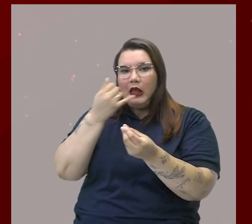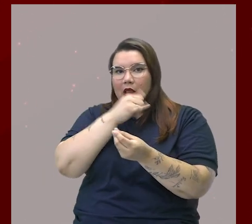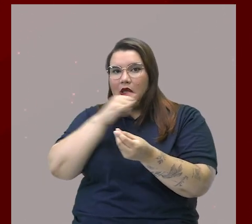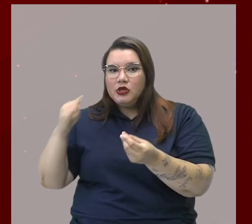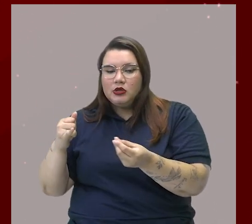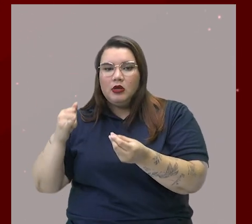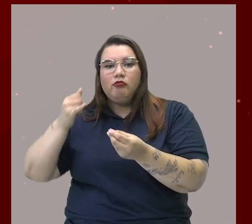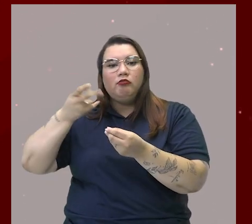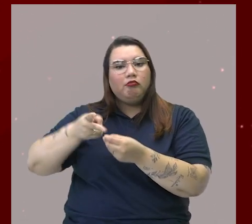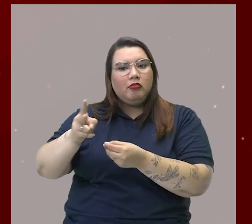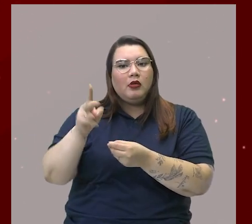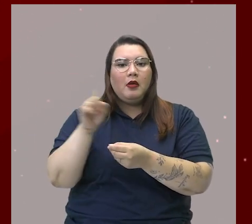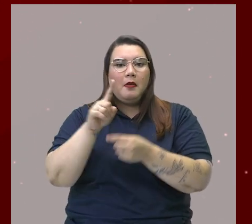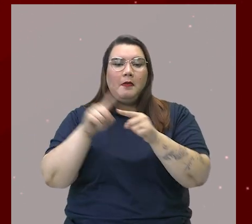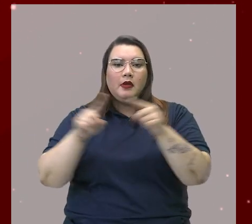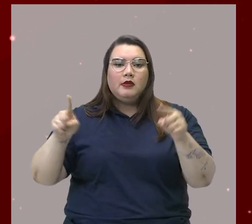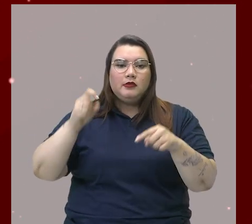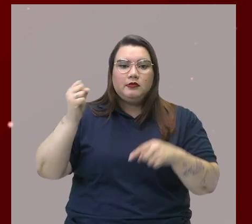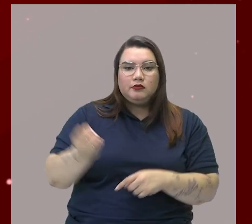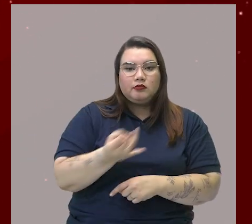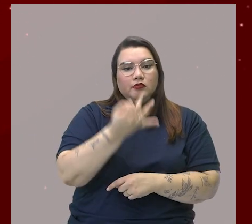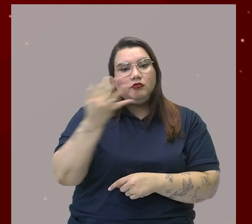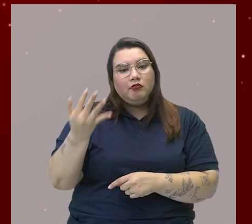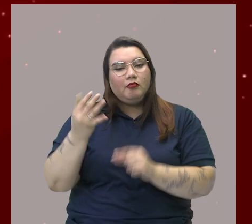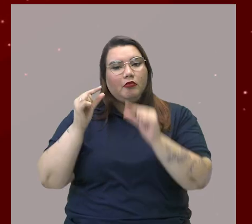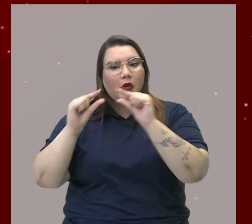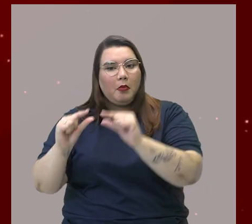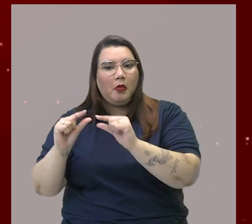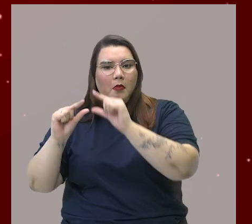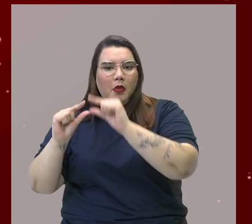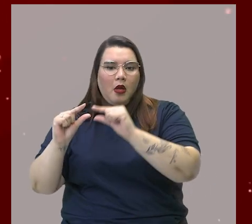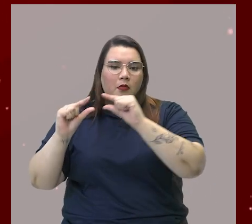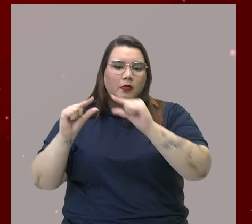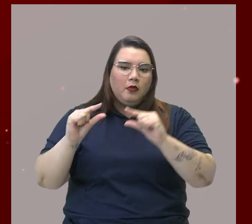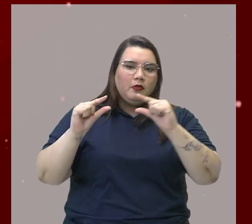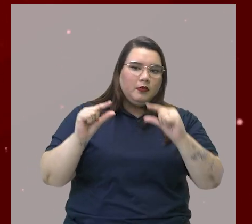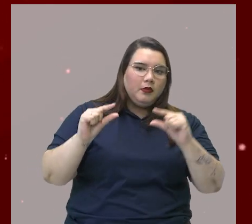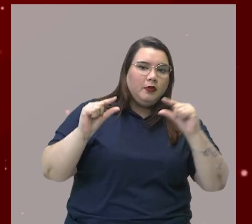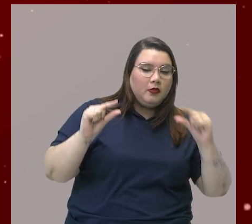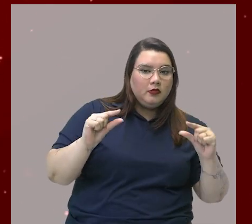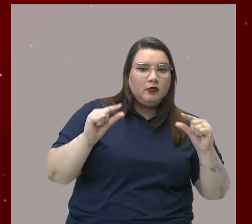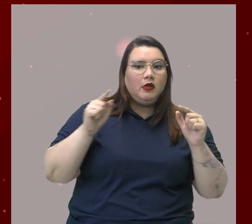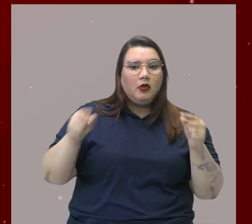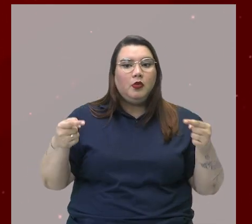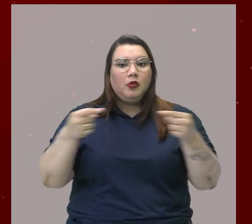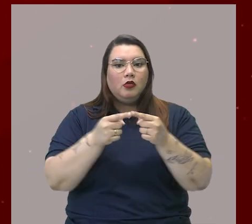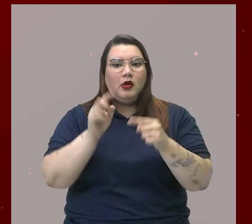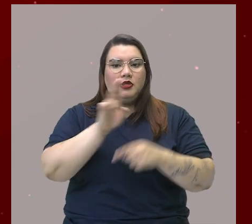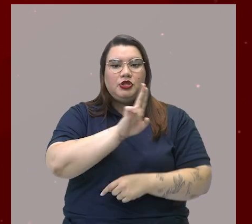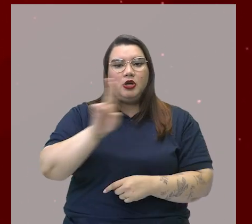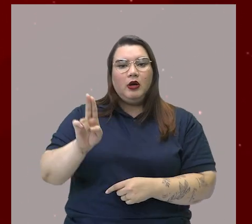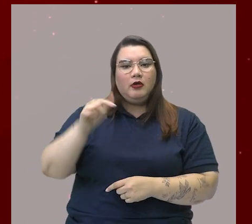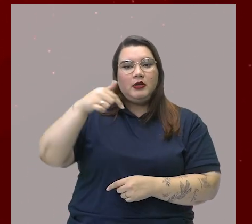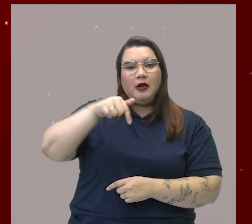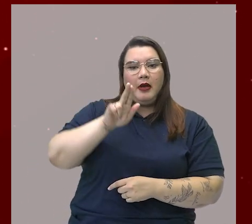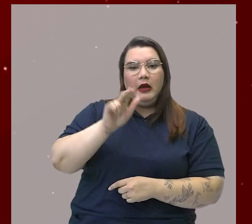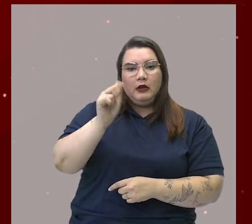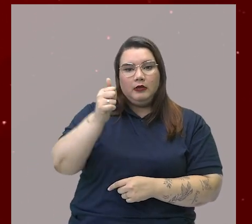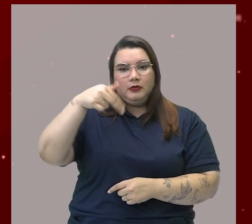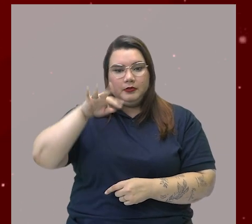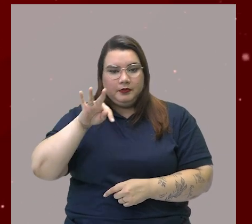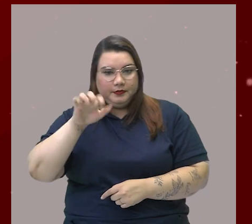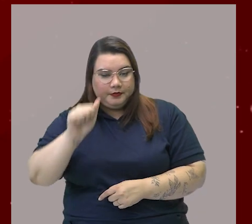de maneira contínua, mas em quantidades discretas ou porções, que ele denominou quanta. Além